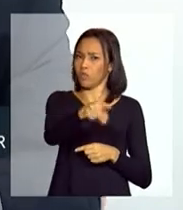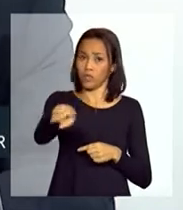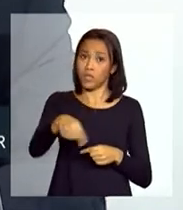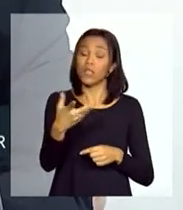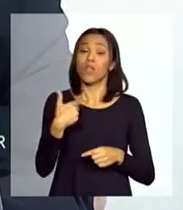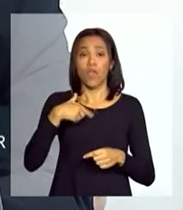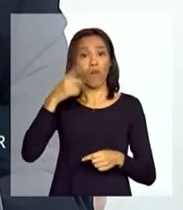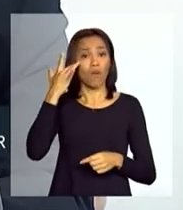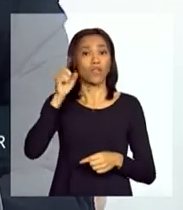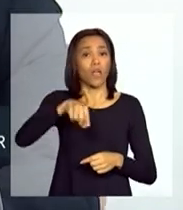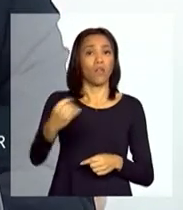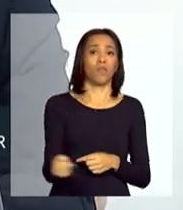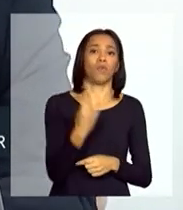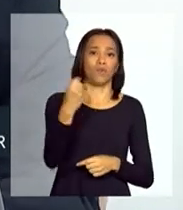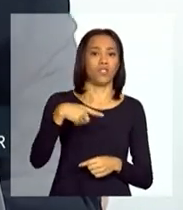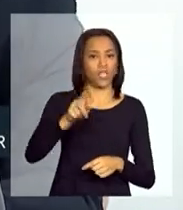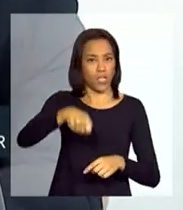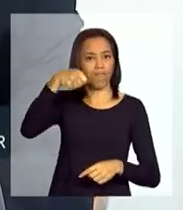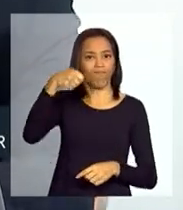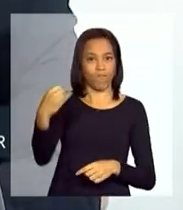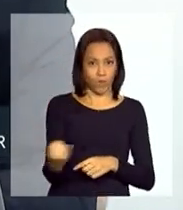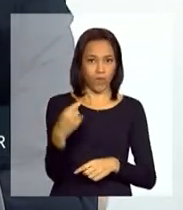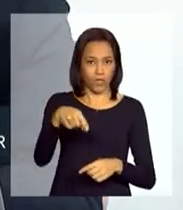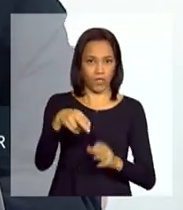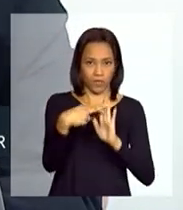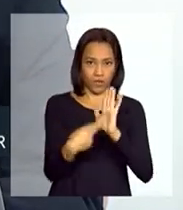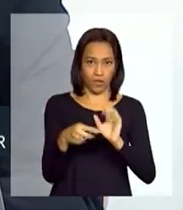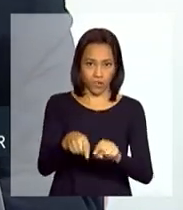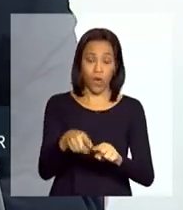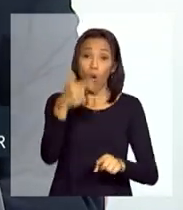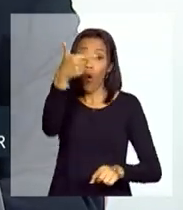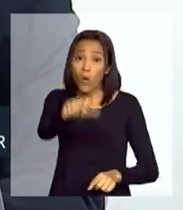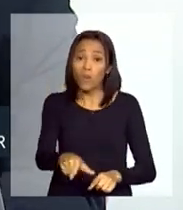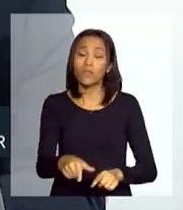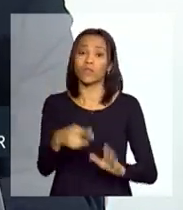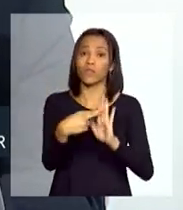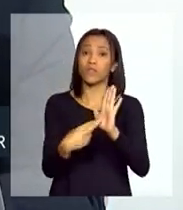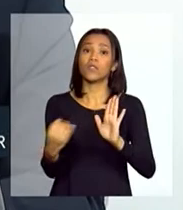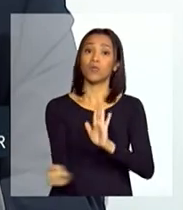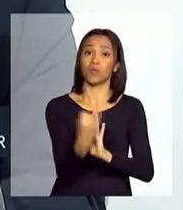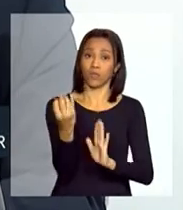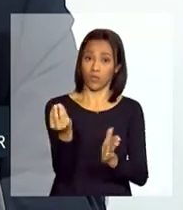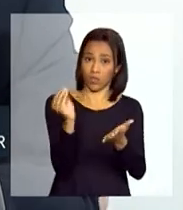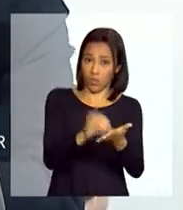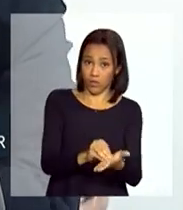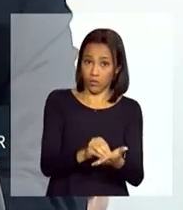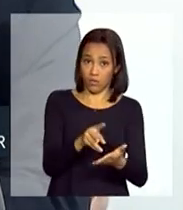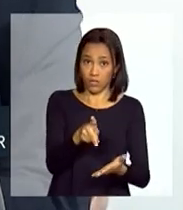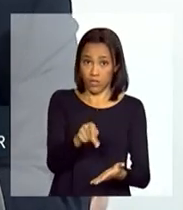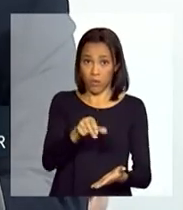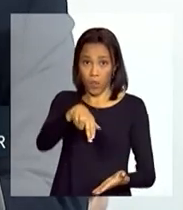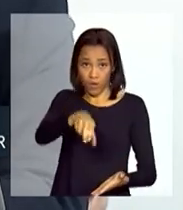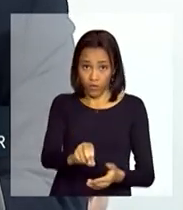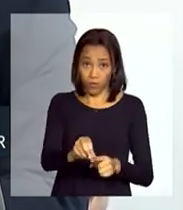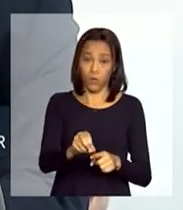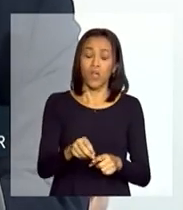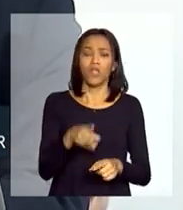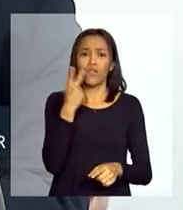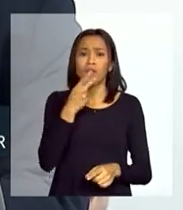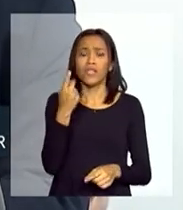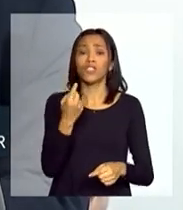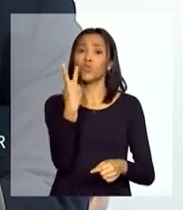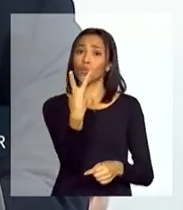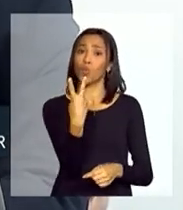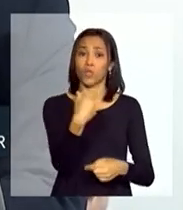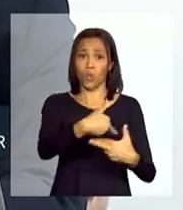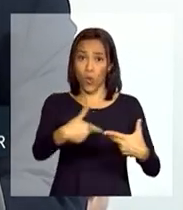e é uma medida efetiva a outra medida efetiva é como lidar nós estamos lidando aqui gente com duas coisas